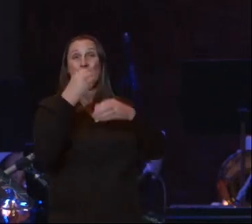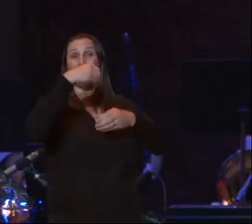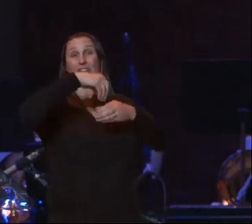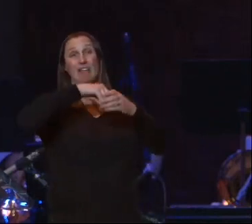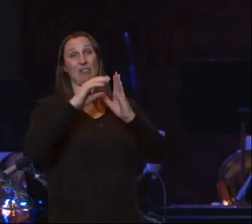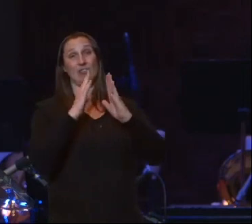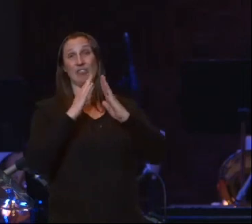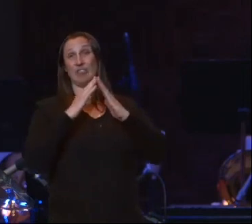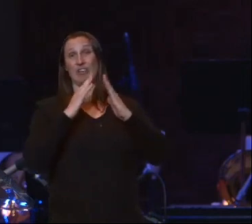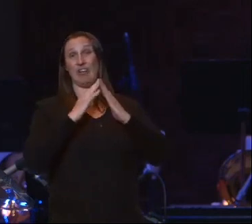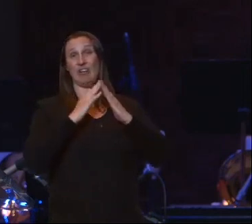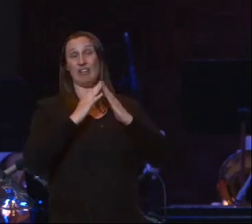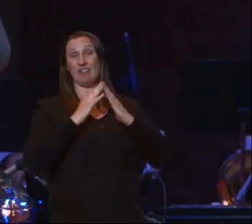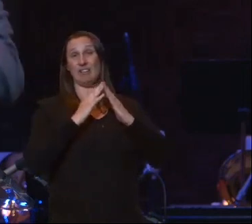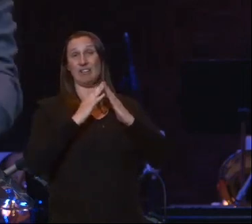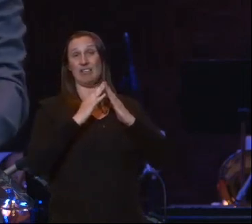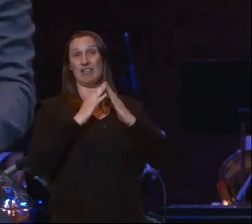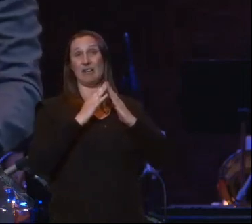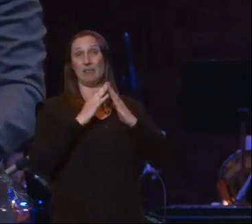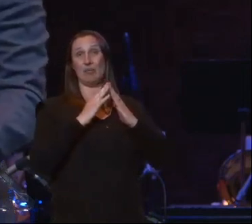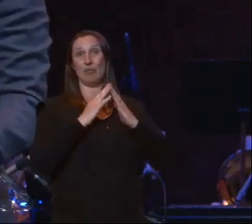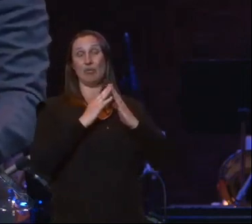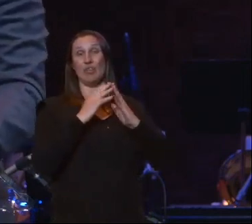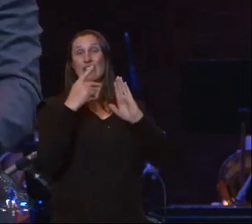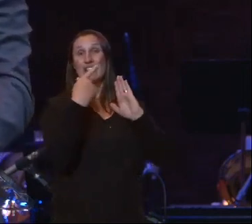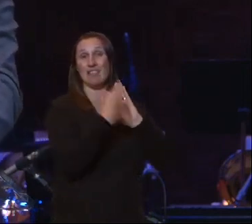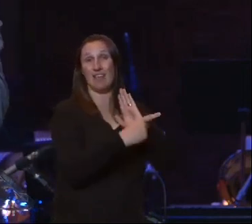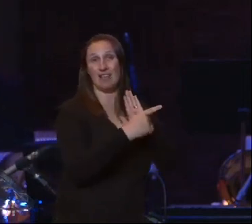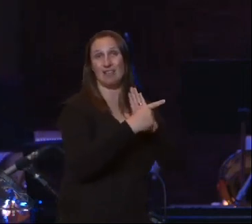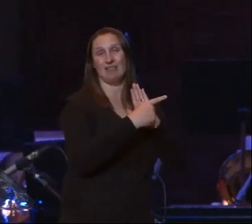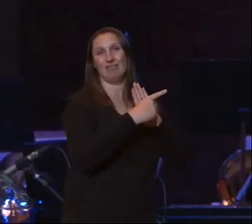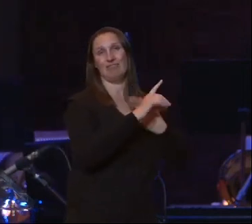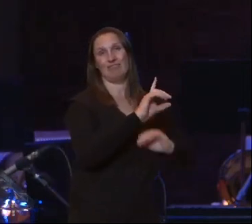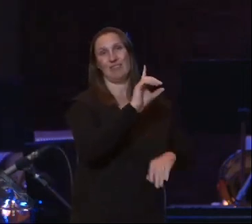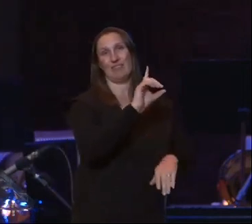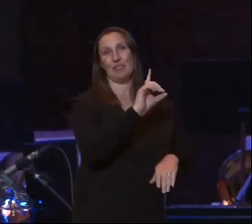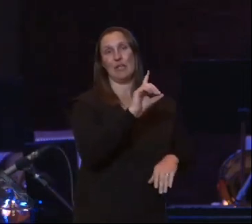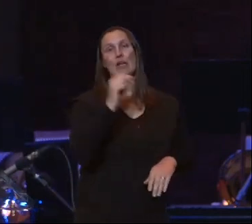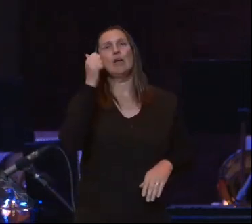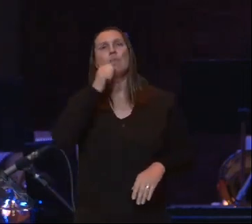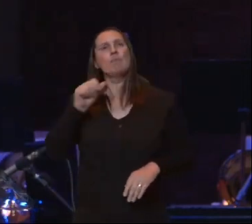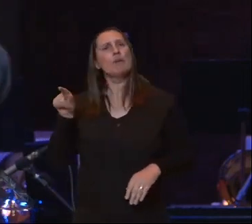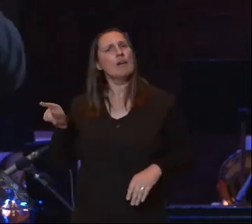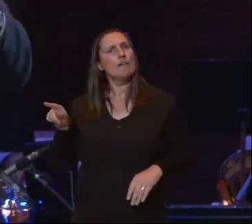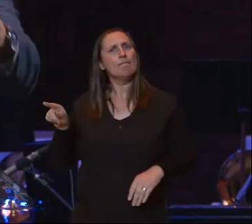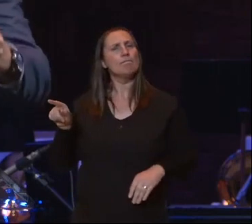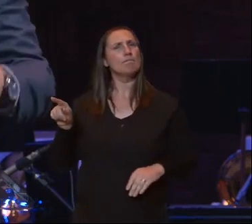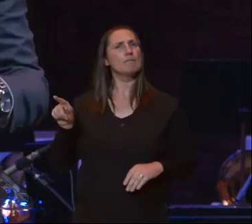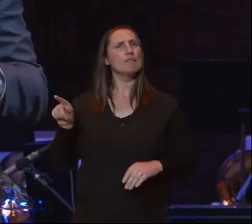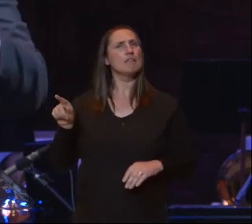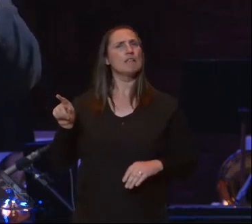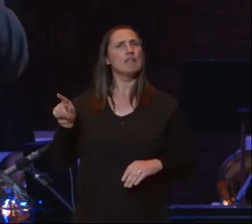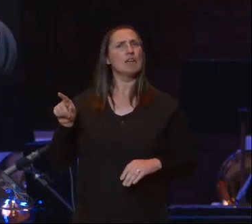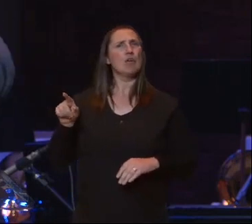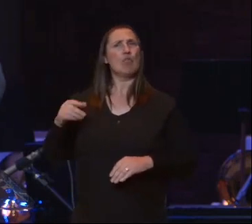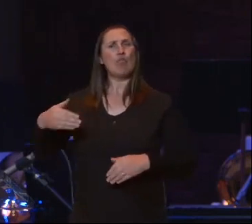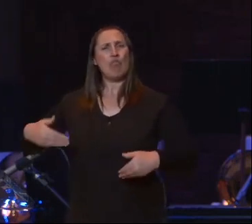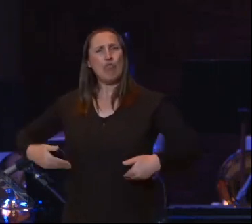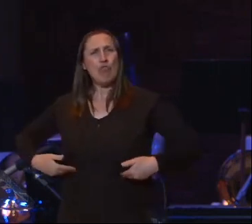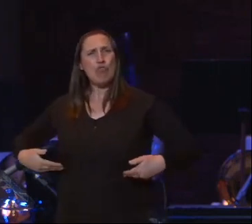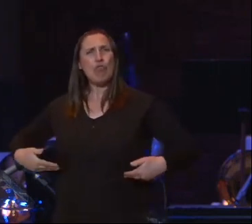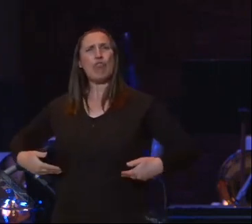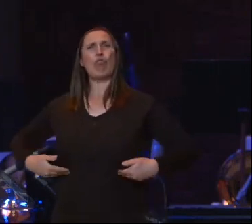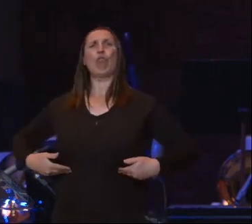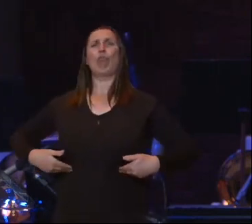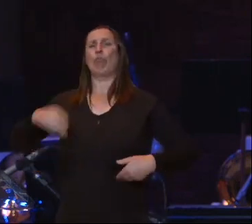Deus dela, era o Deus dele. Uma mulher que numa situação de escassez, de fome, de